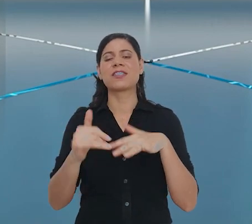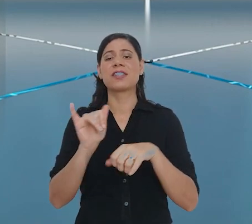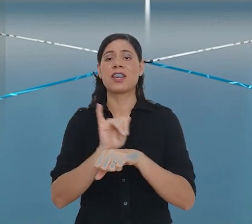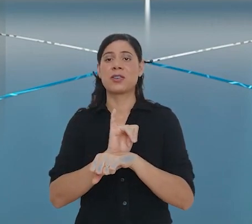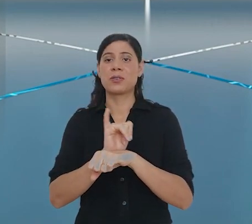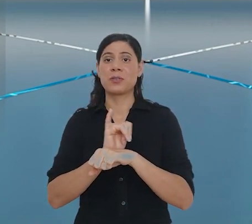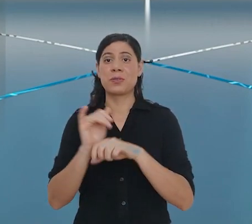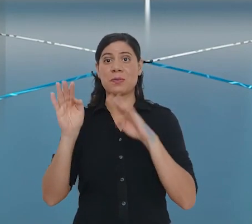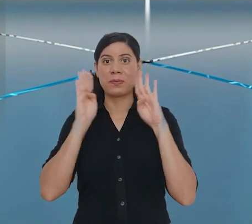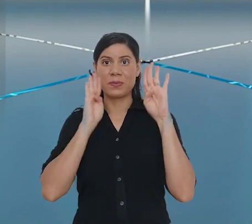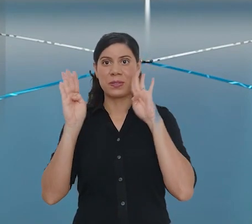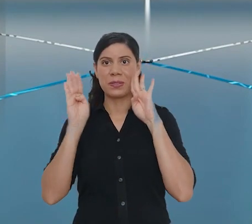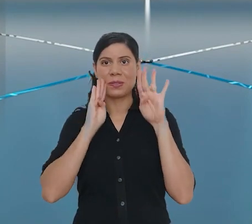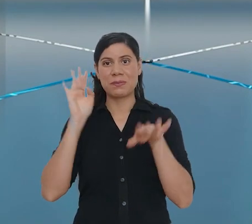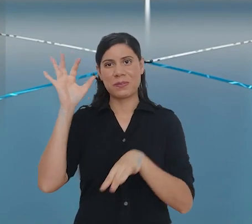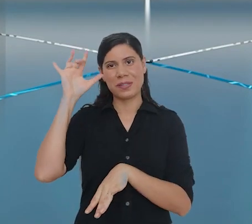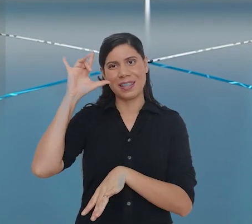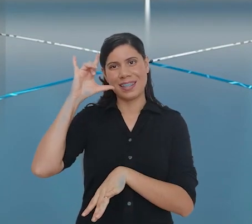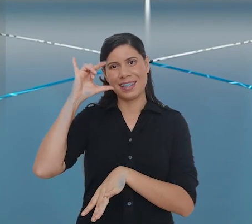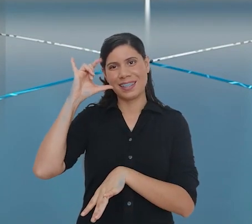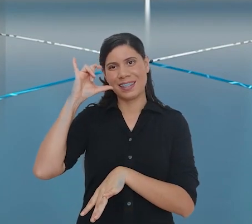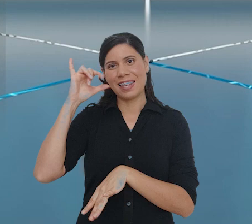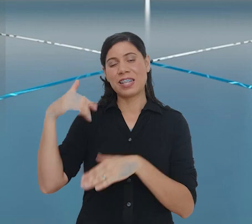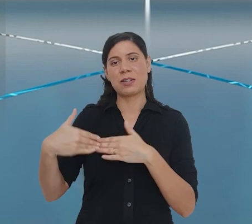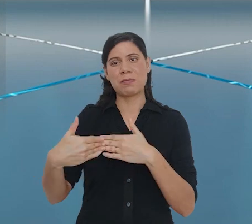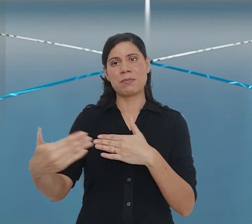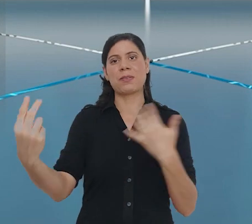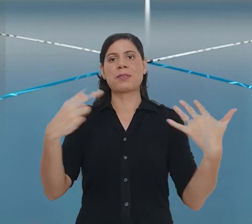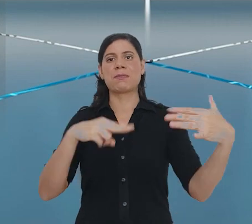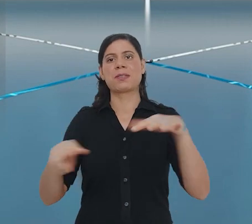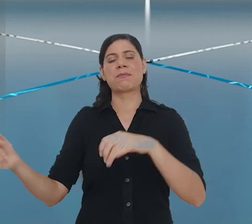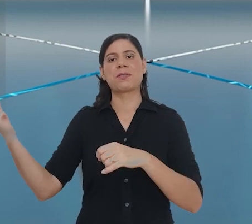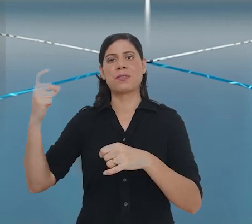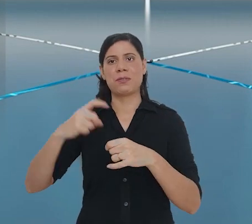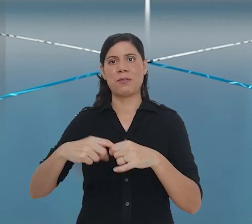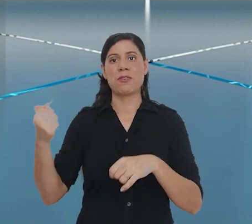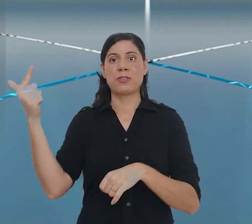YouTube, Facebook e Instagram. E na semana que vem estou de volta com